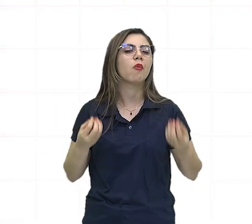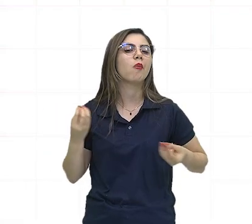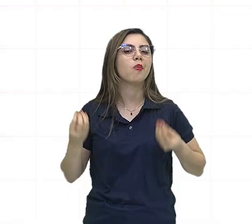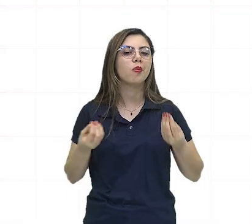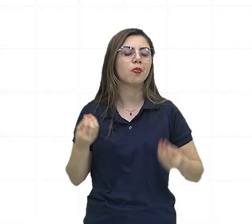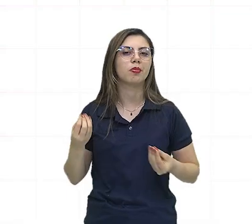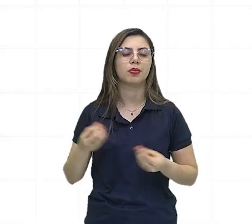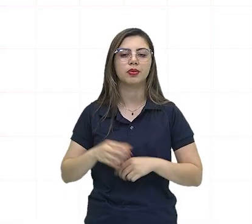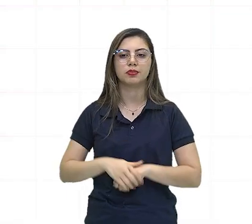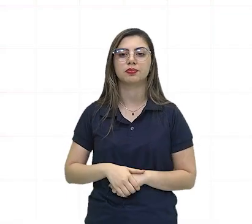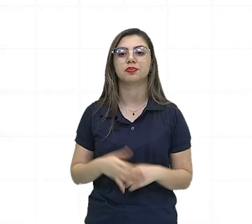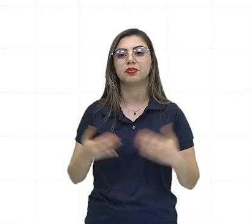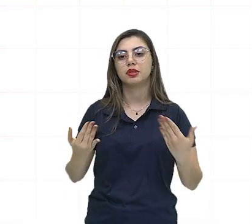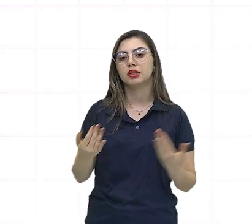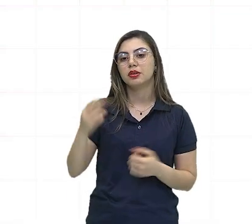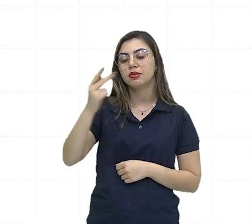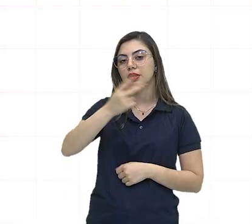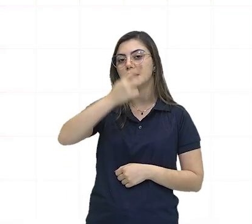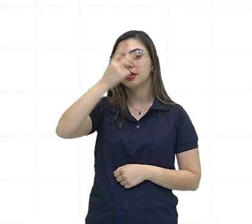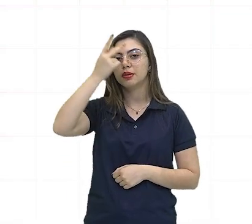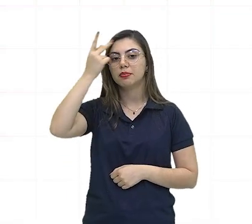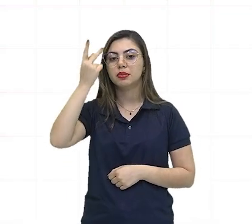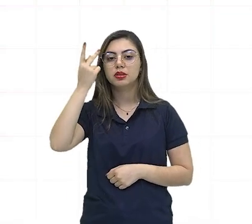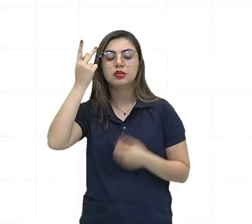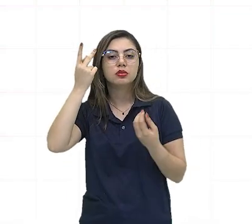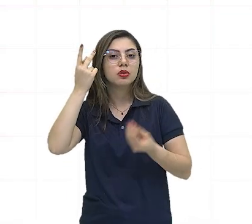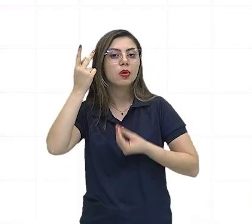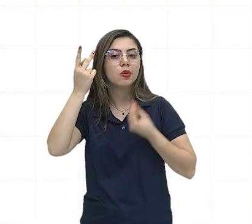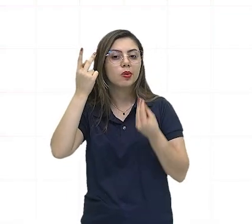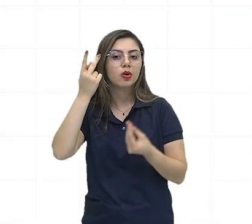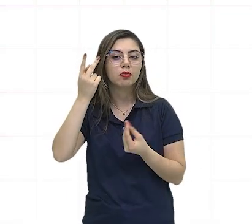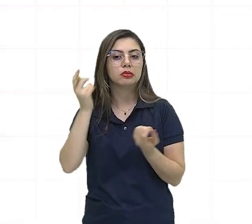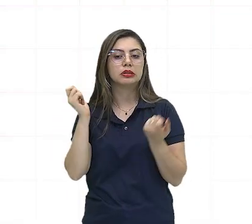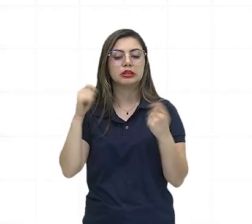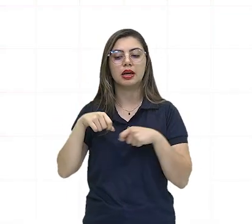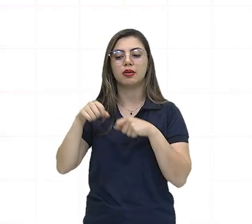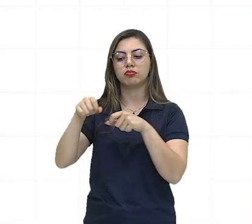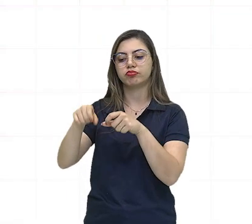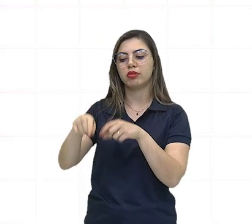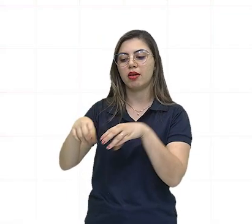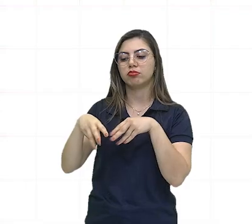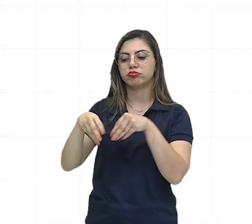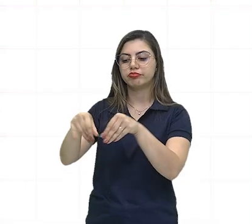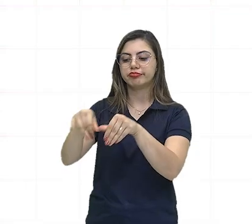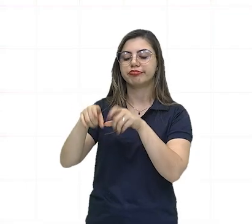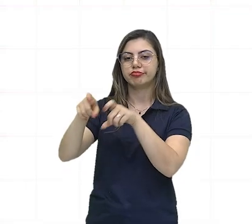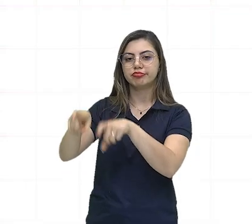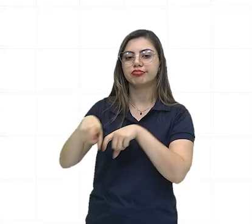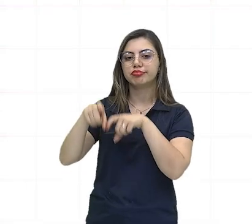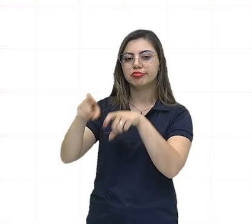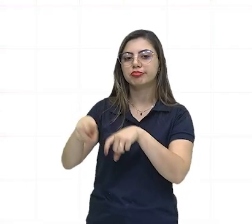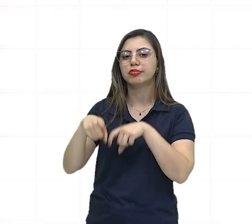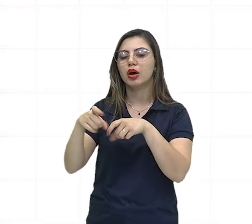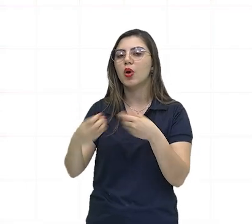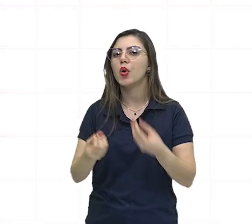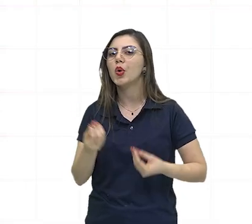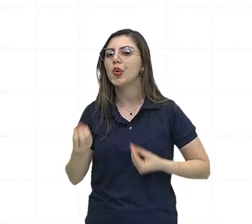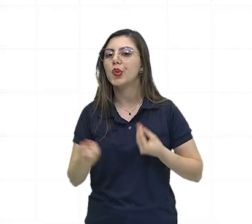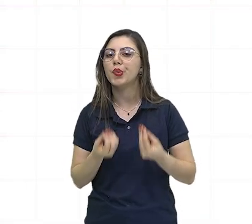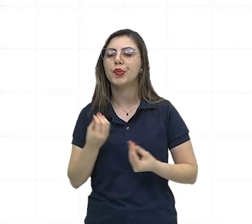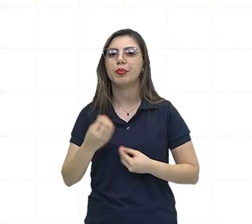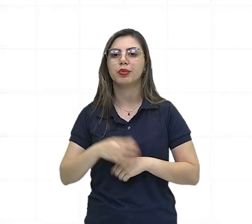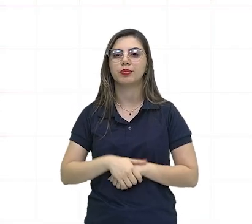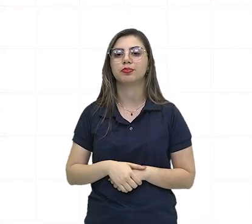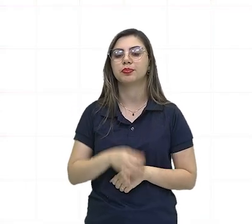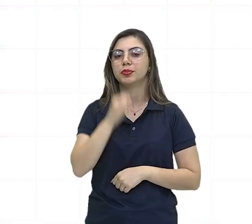em uma forma de o agricultor ele ali cultivar a terra. Então, como é que funciona? O agricultor